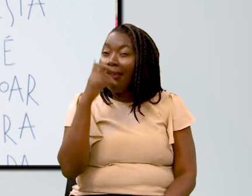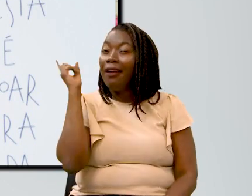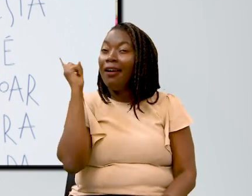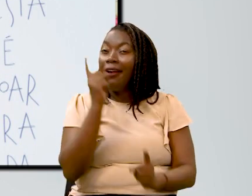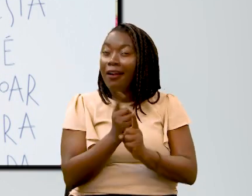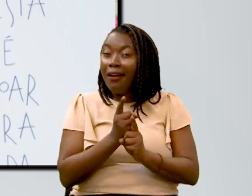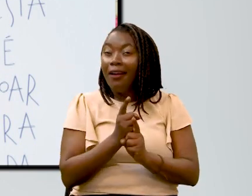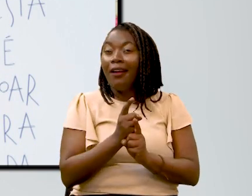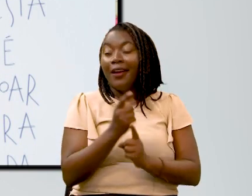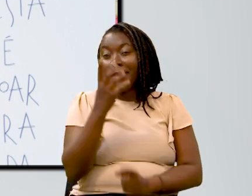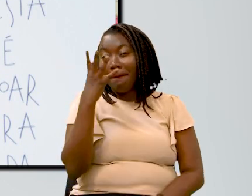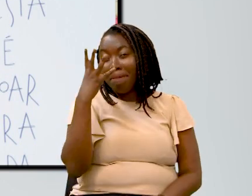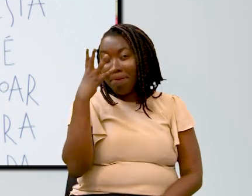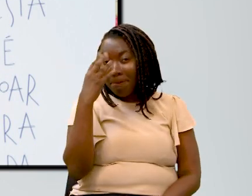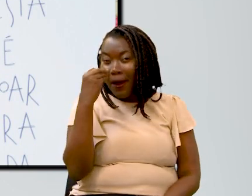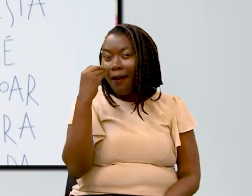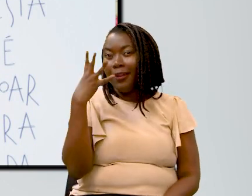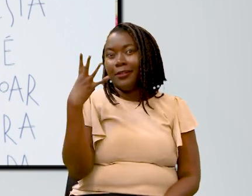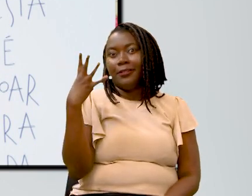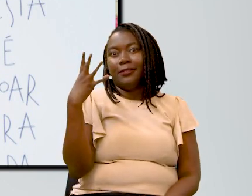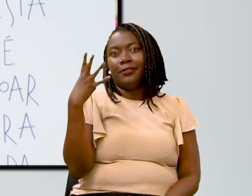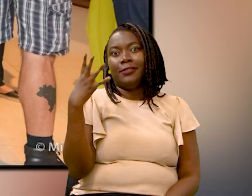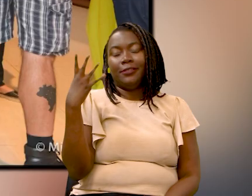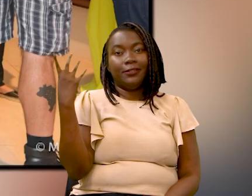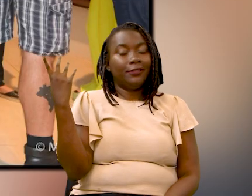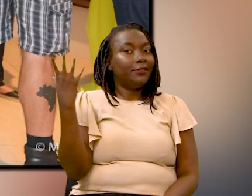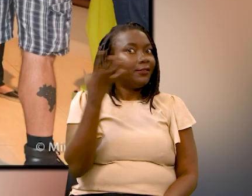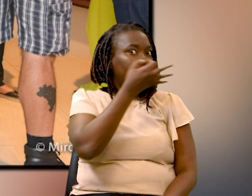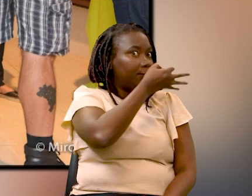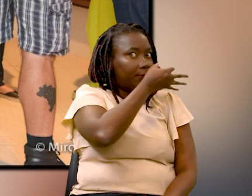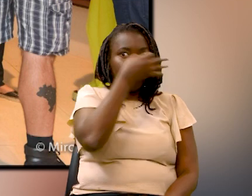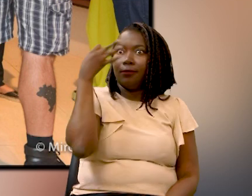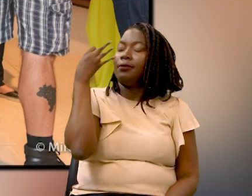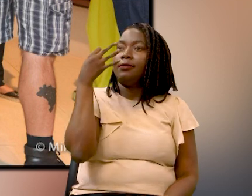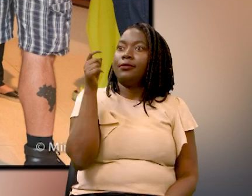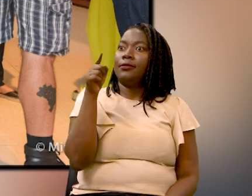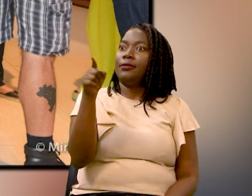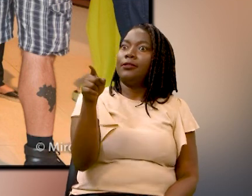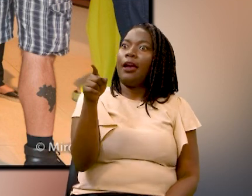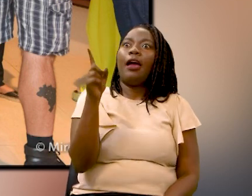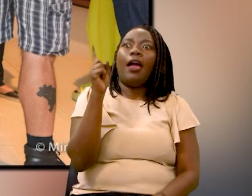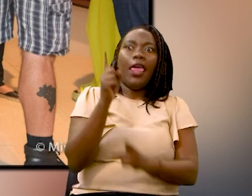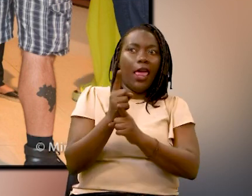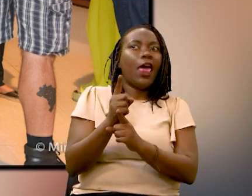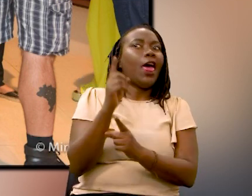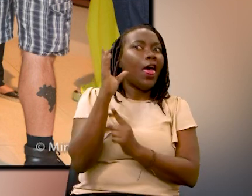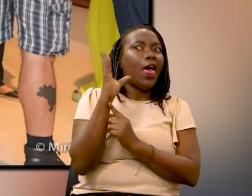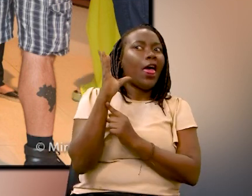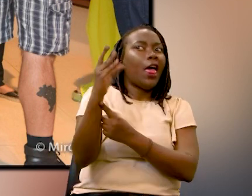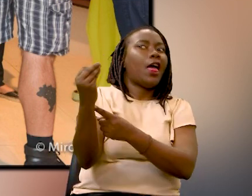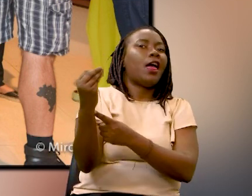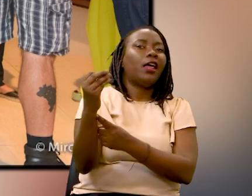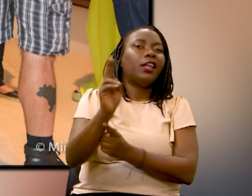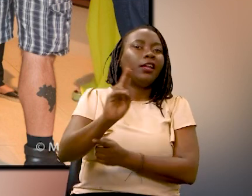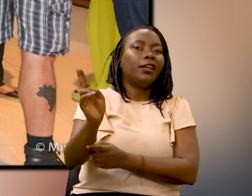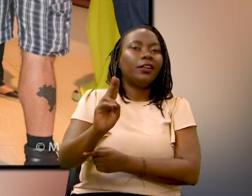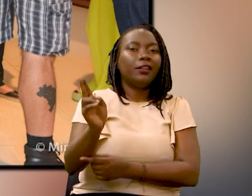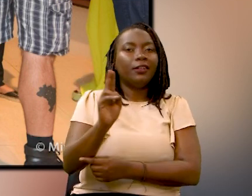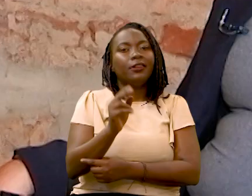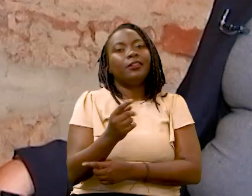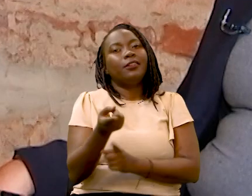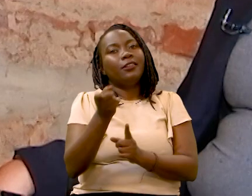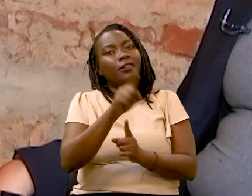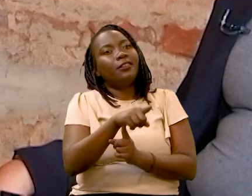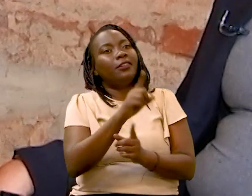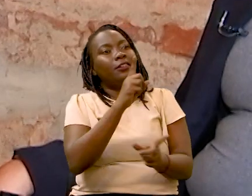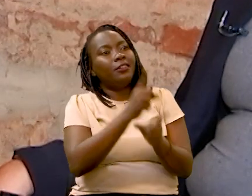para você identificar uma imagem ao artista, de você bater o olho e falar, isso aqui é Burle Marx, isso aqui é Alfredo